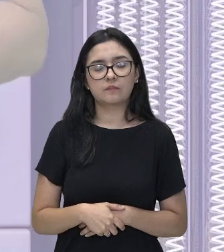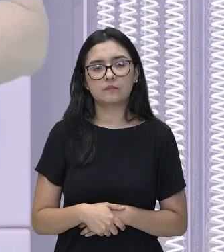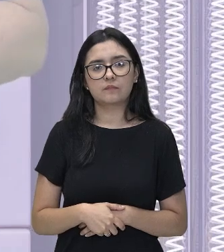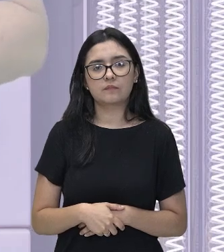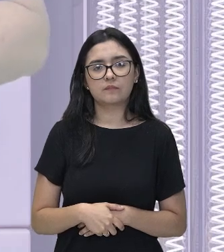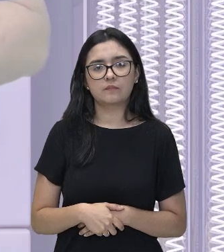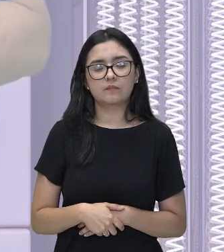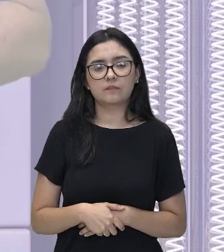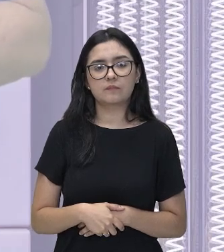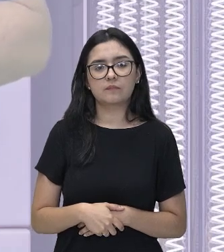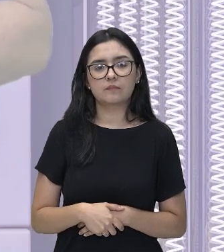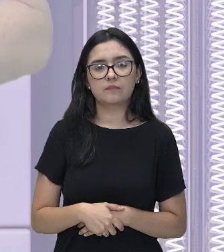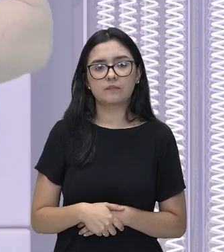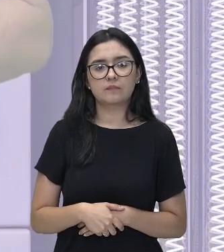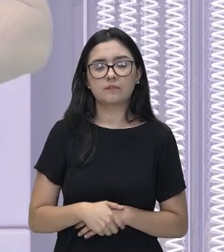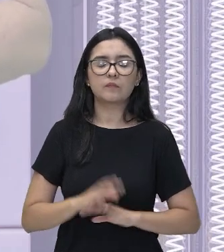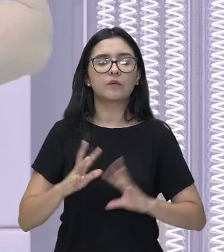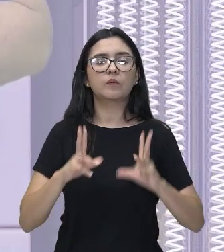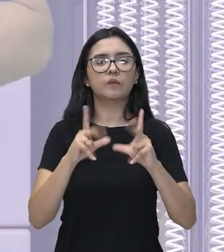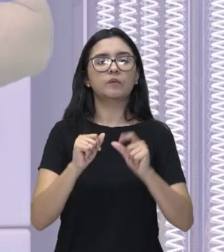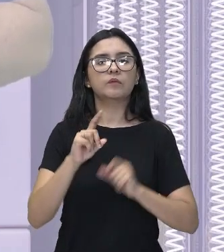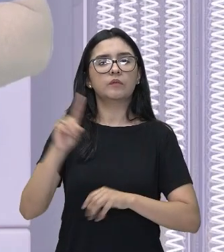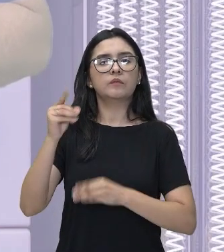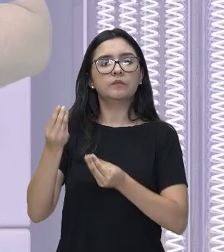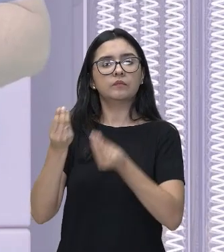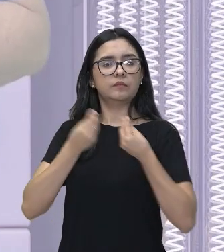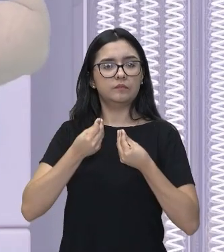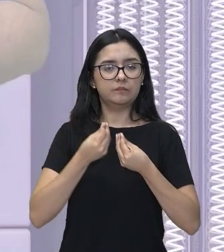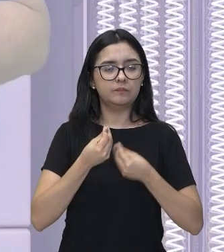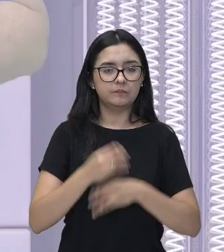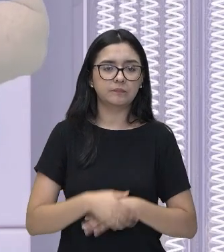toda a criação que Deus nos dá. Vamos lá.